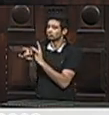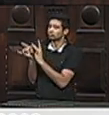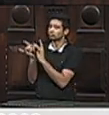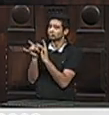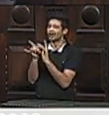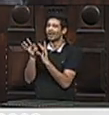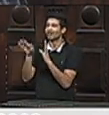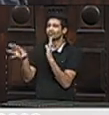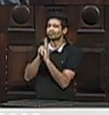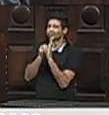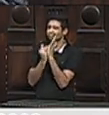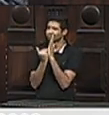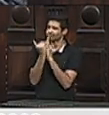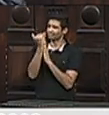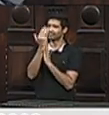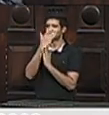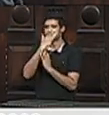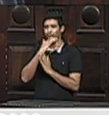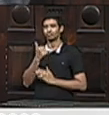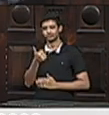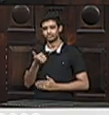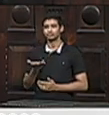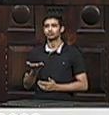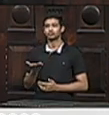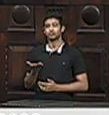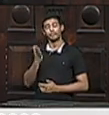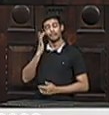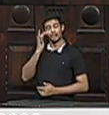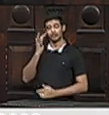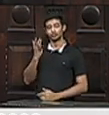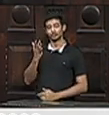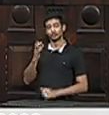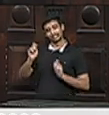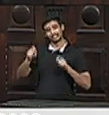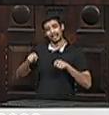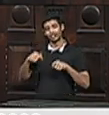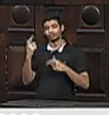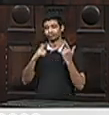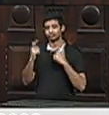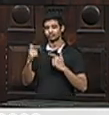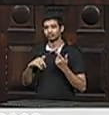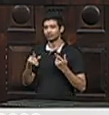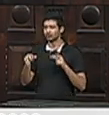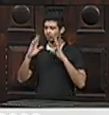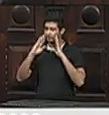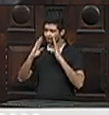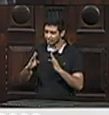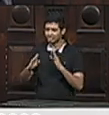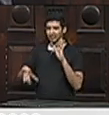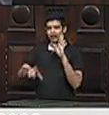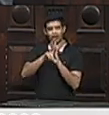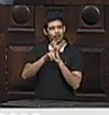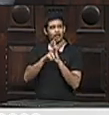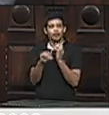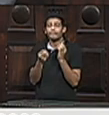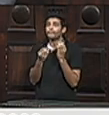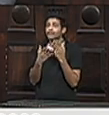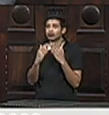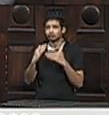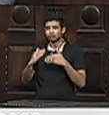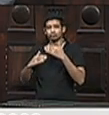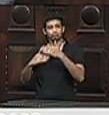esse projeto que estava tramitando dentro do governo há muito tempo. É louvável, é meritório, não há nenhum problema de conversarmos com a Secretaria de Trabalho para